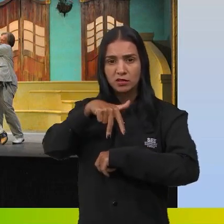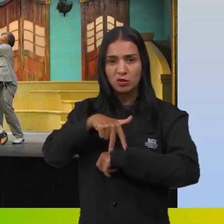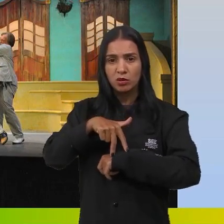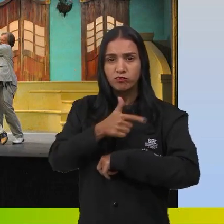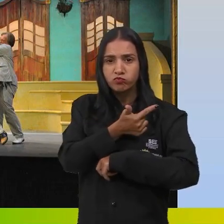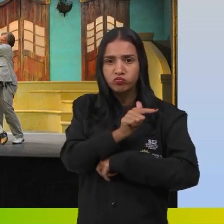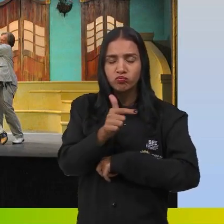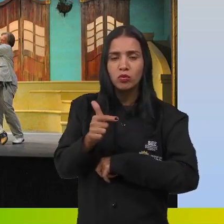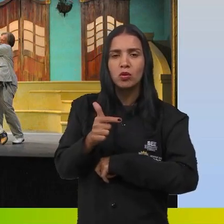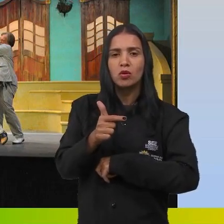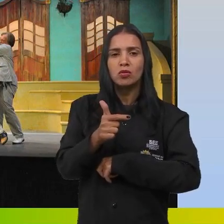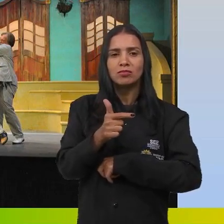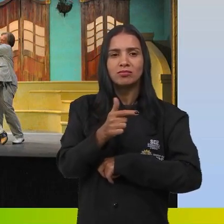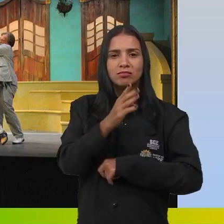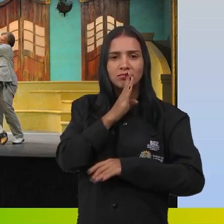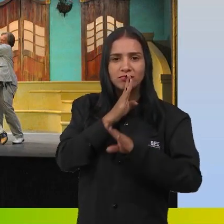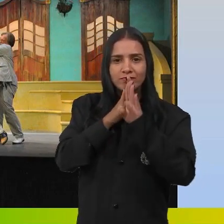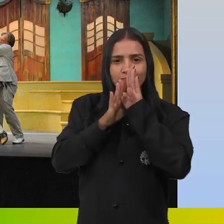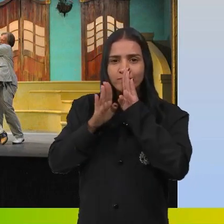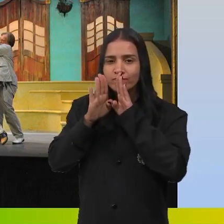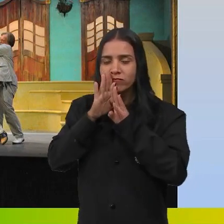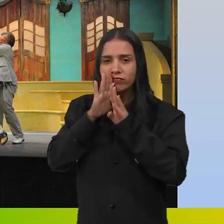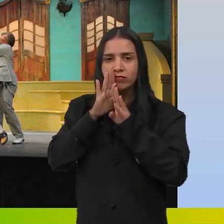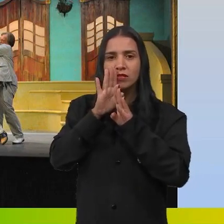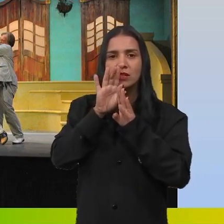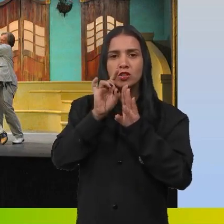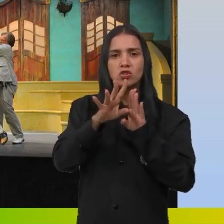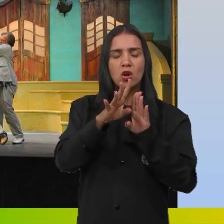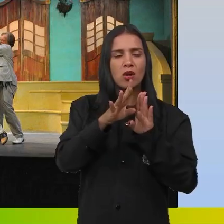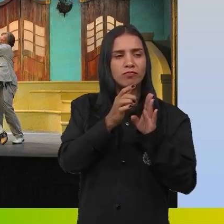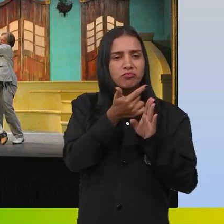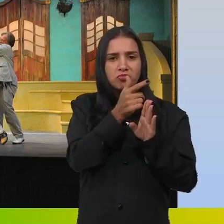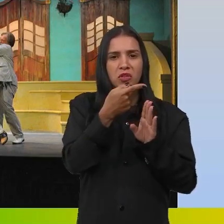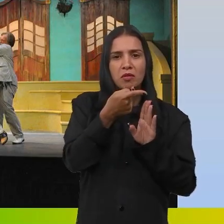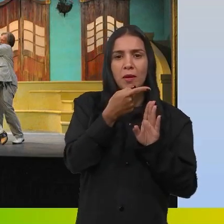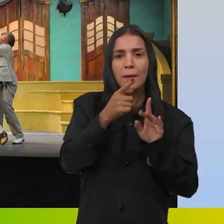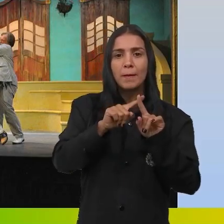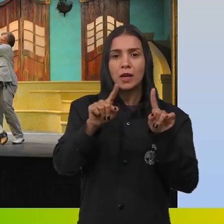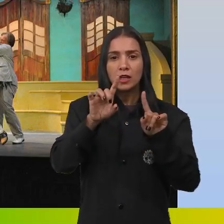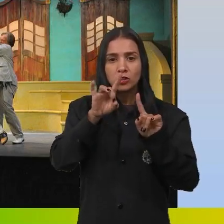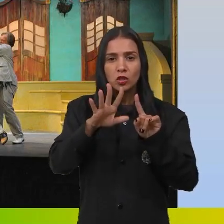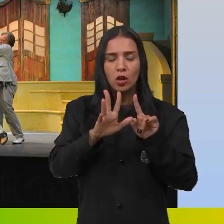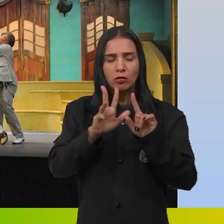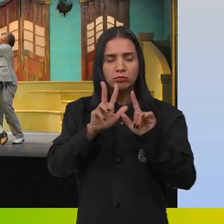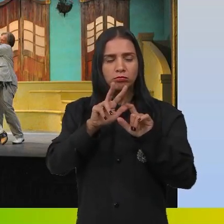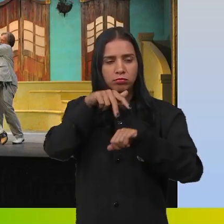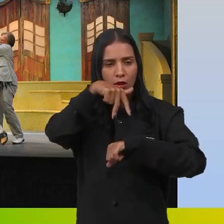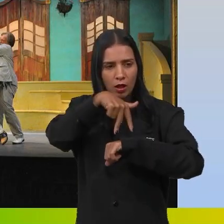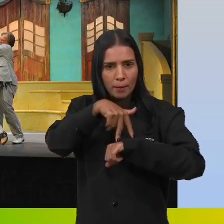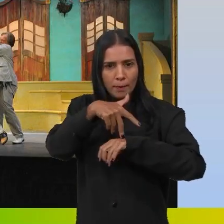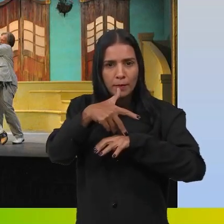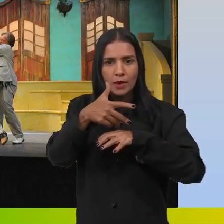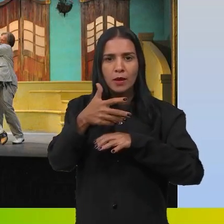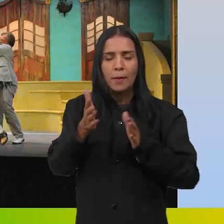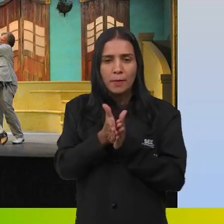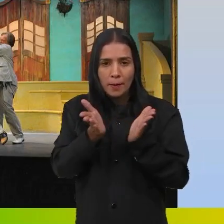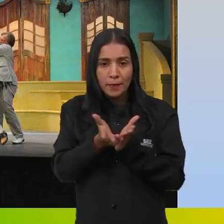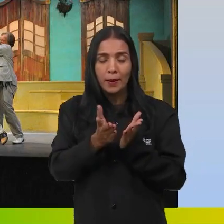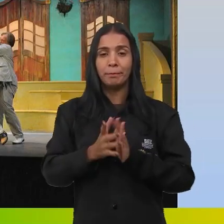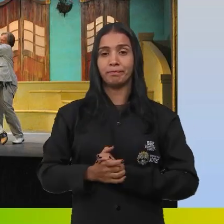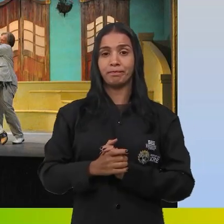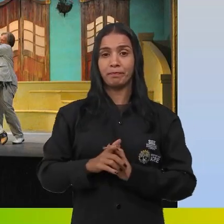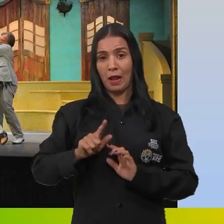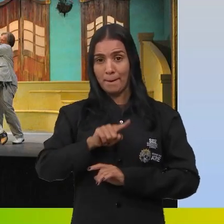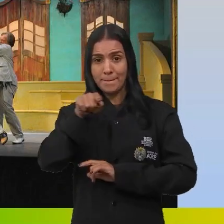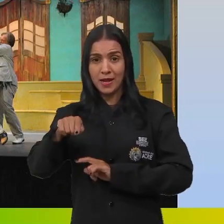palavras, mas que grita por meio do movimento. Já na